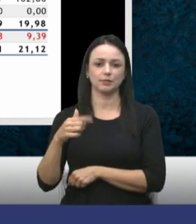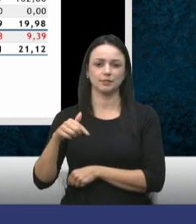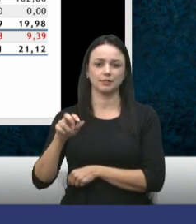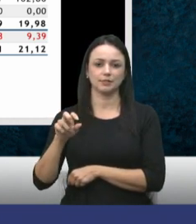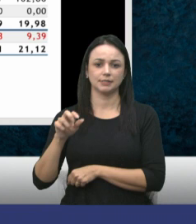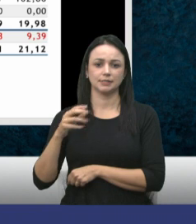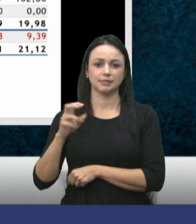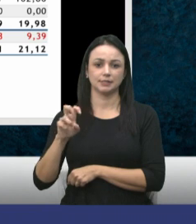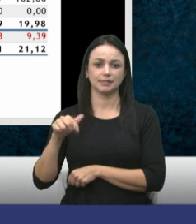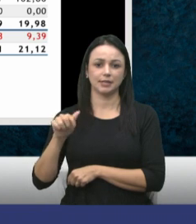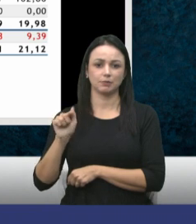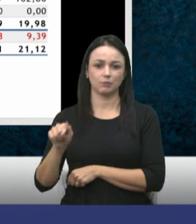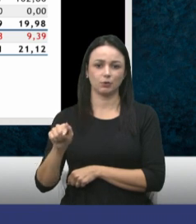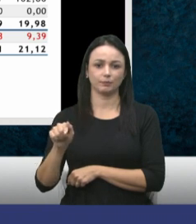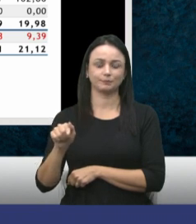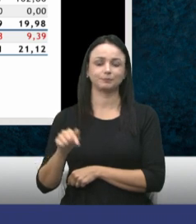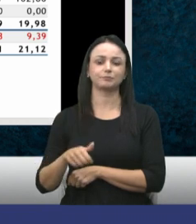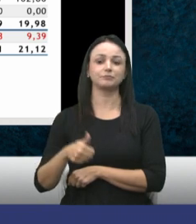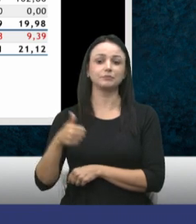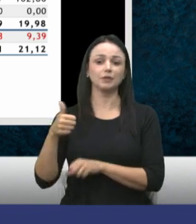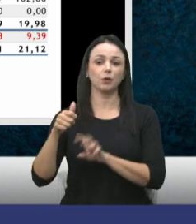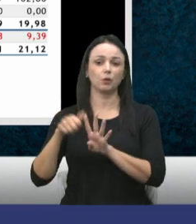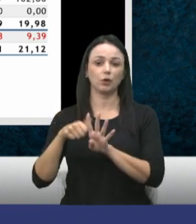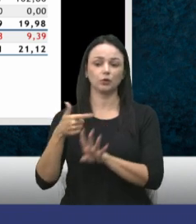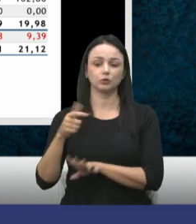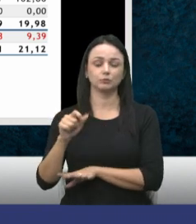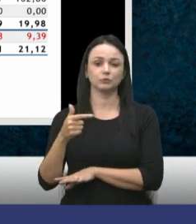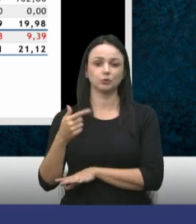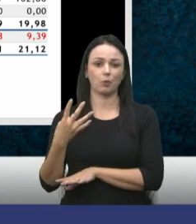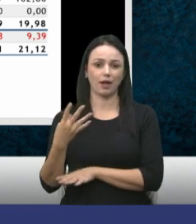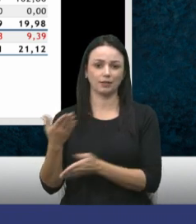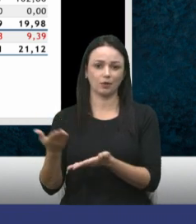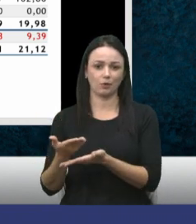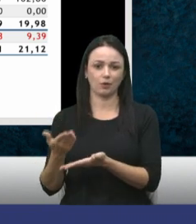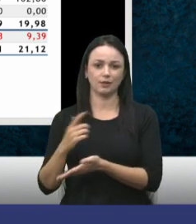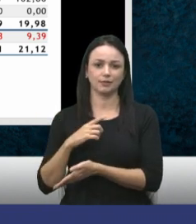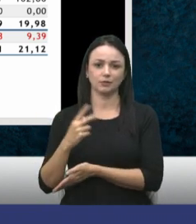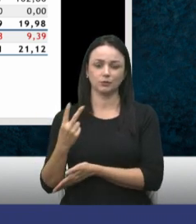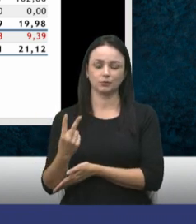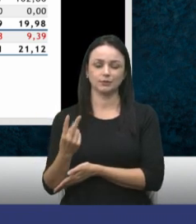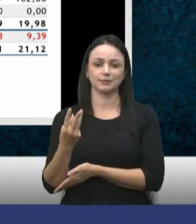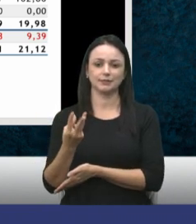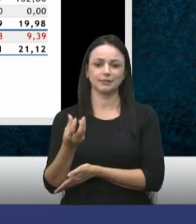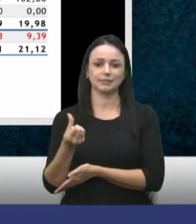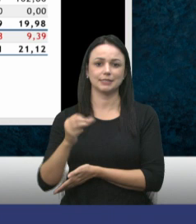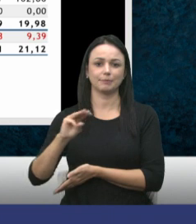200.457.000. No primeiro quadrimestre de 2024, temos R$